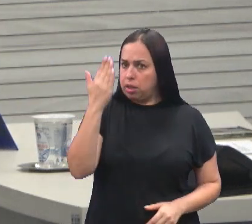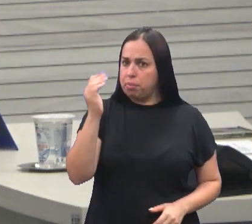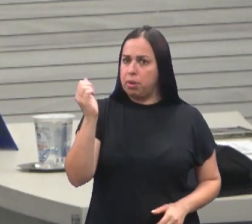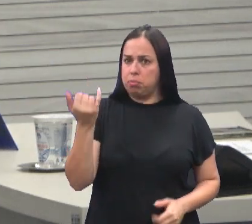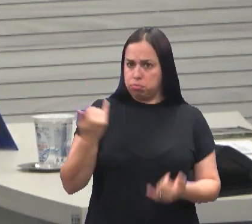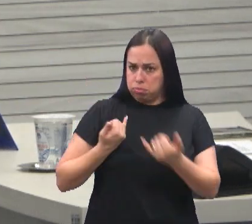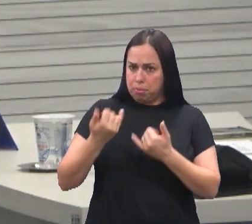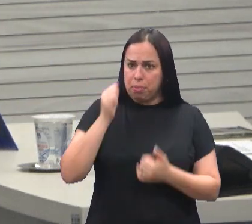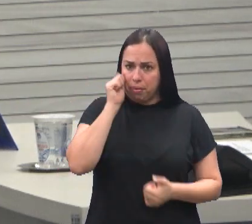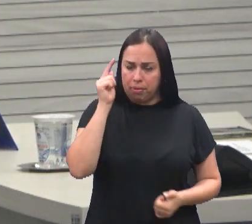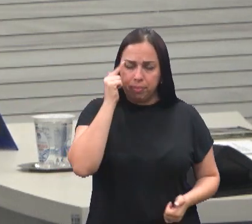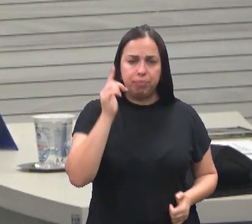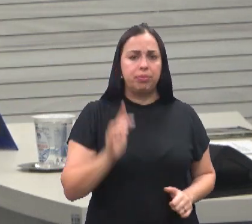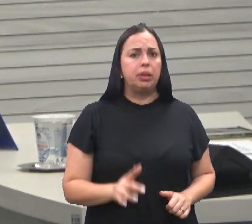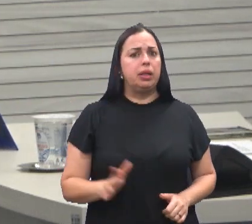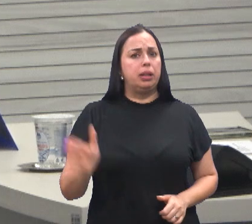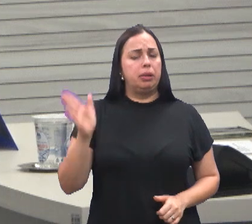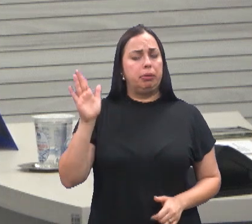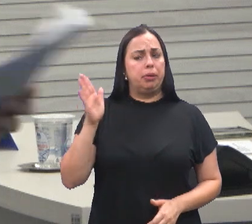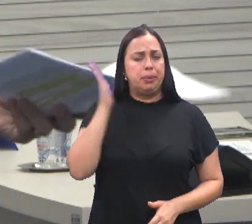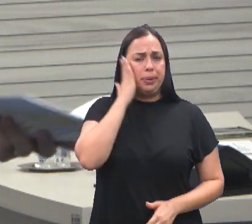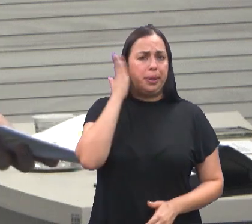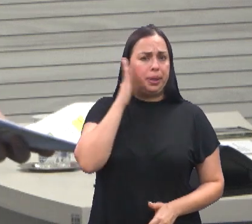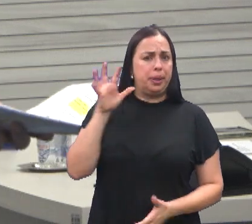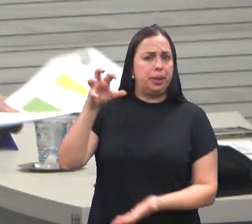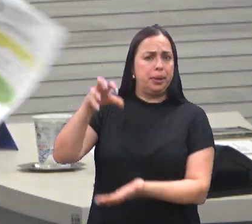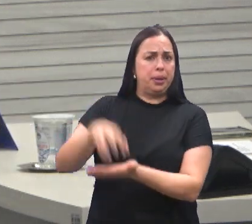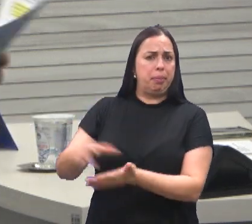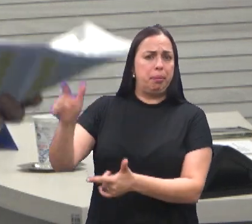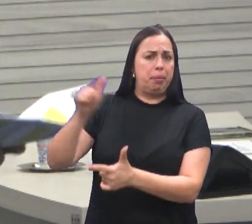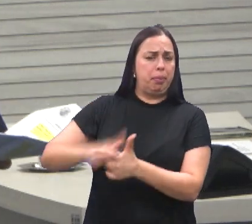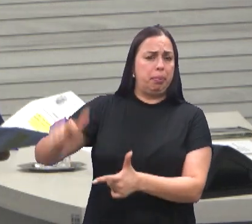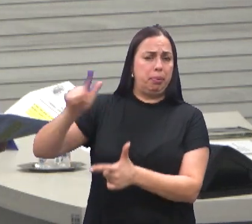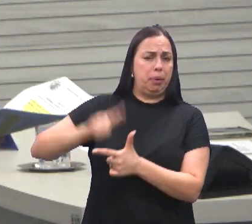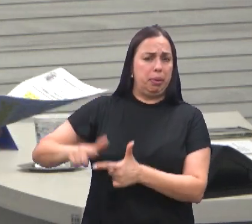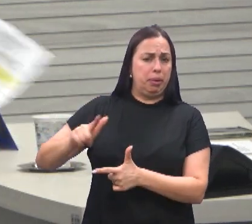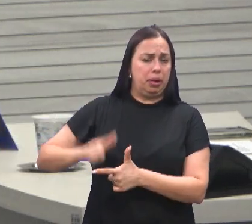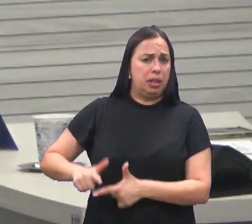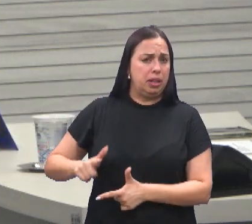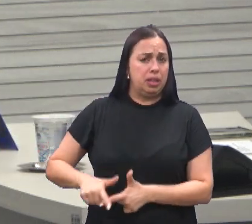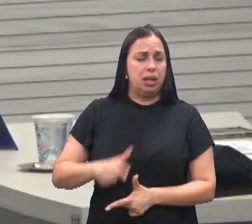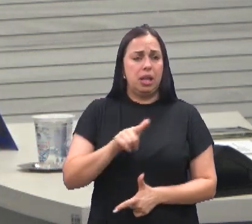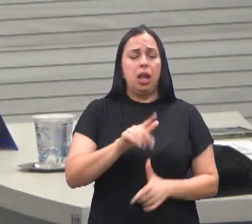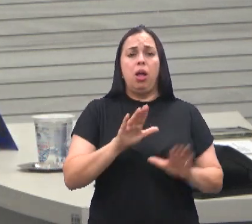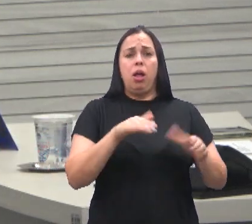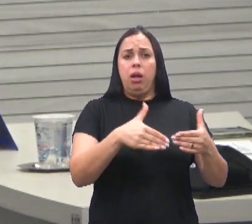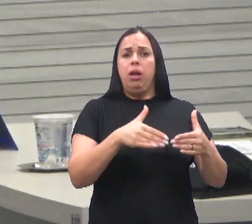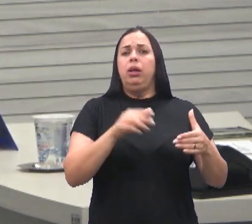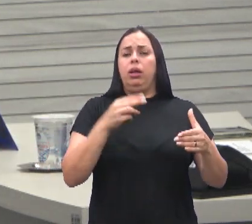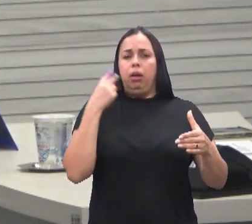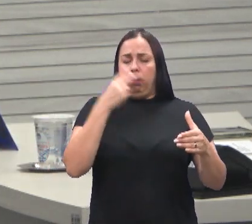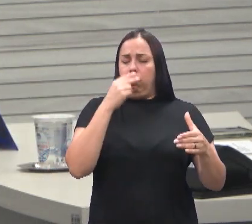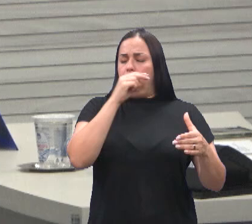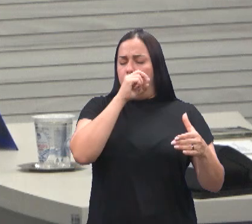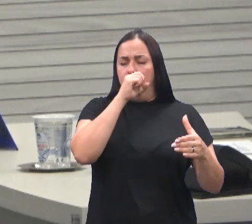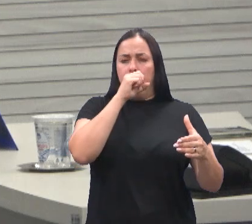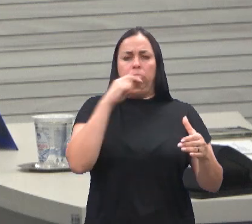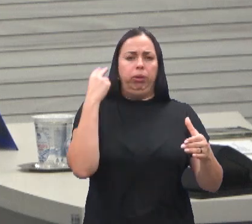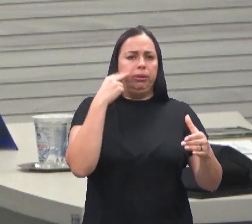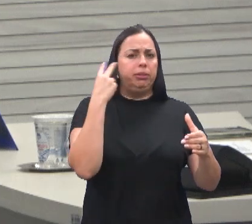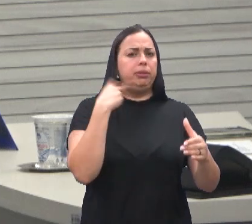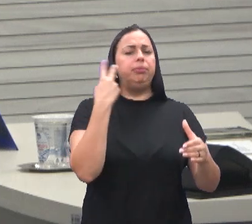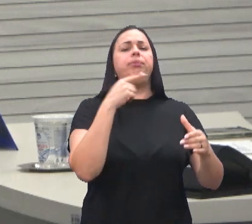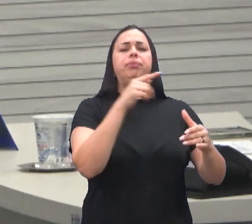E a gente sabe que dá muitos problemas, né? Frente parlamentar aqui a gente ouve muitos pais e também somos procurados